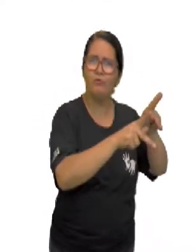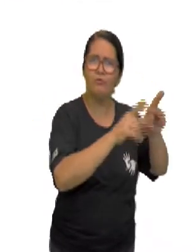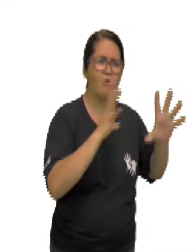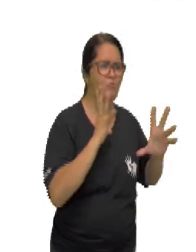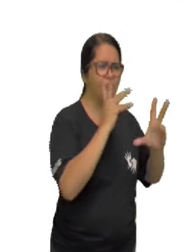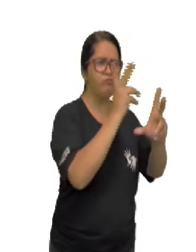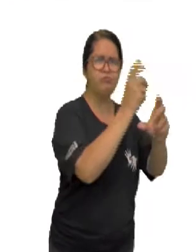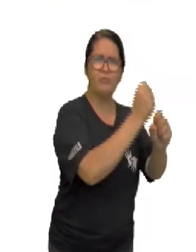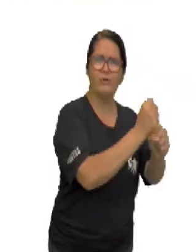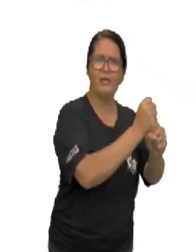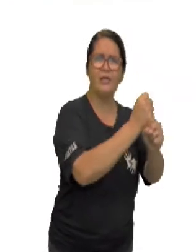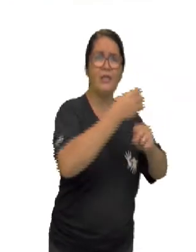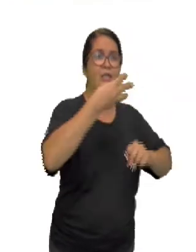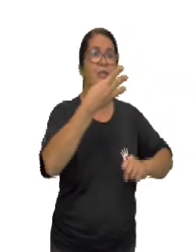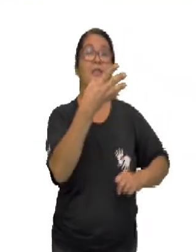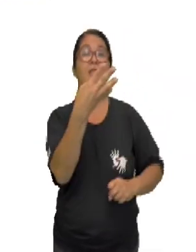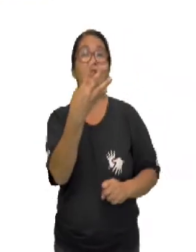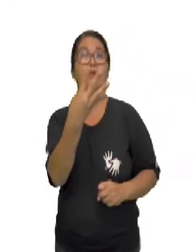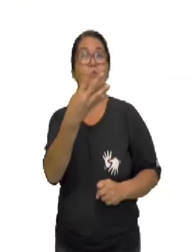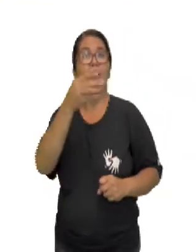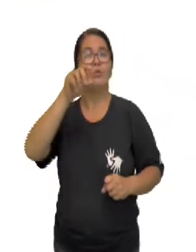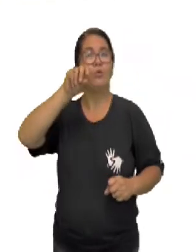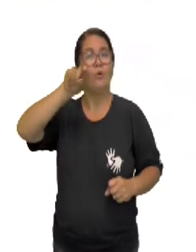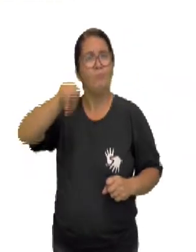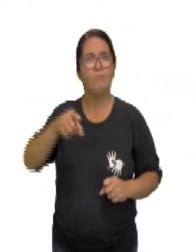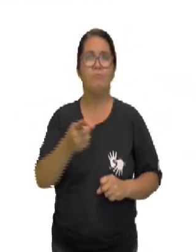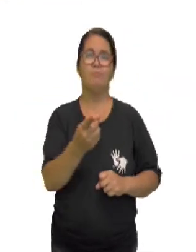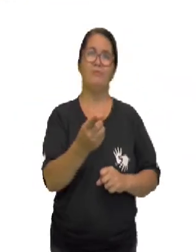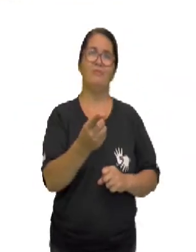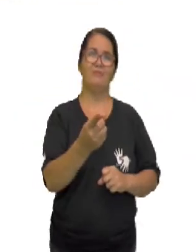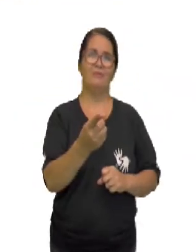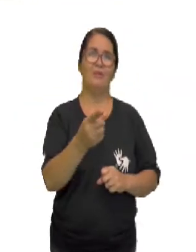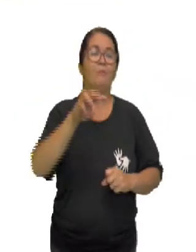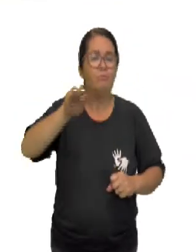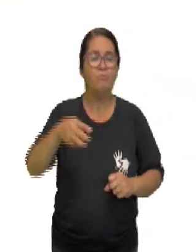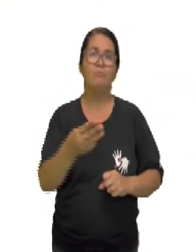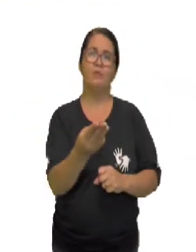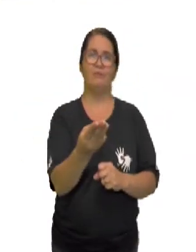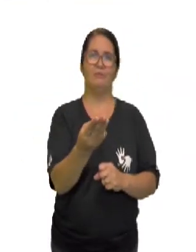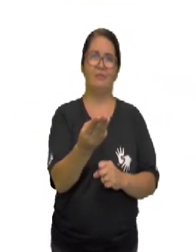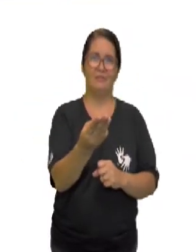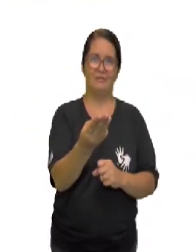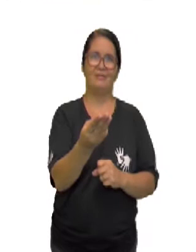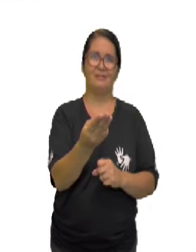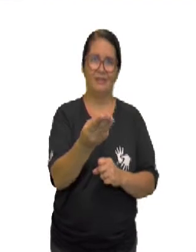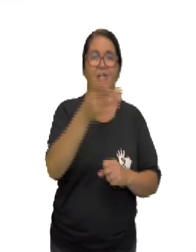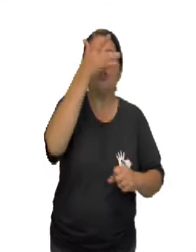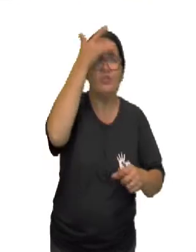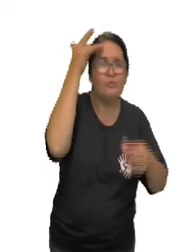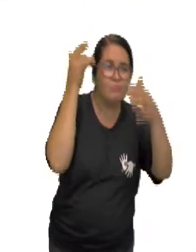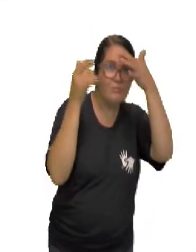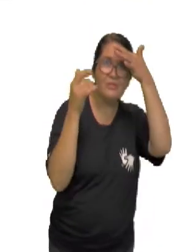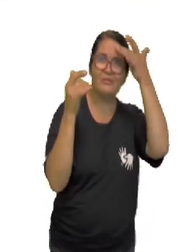34 milhões de habitantes. E isso por quê? Porque o